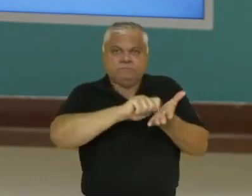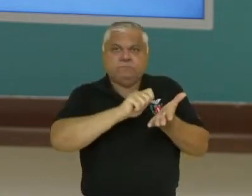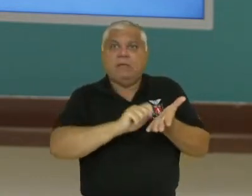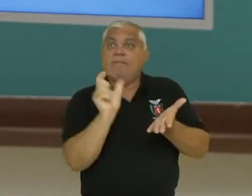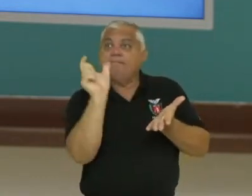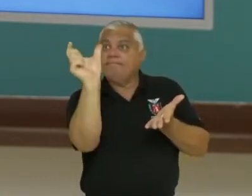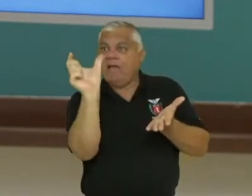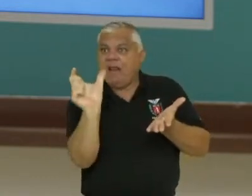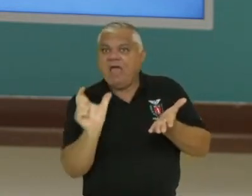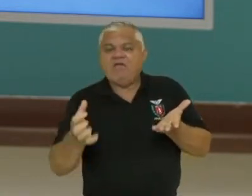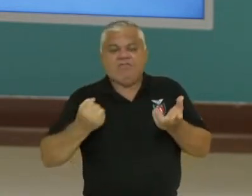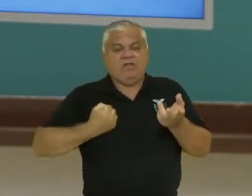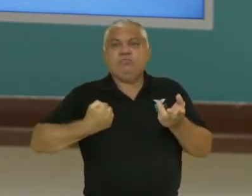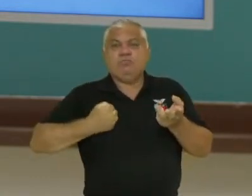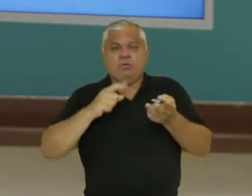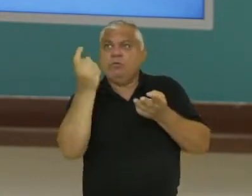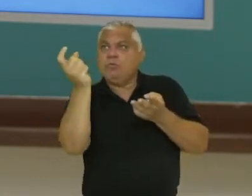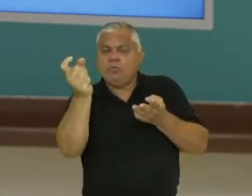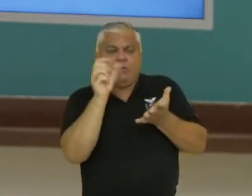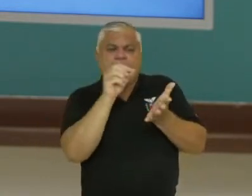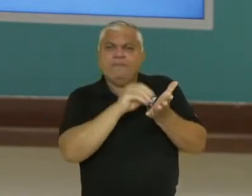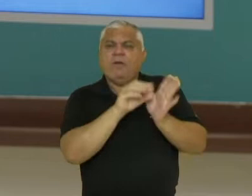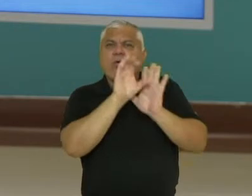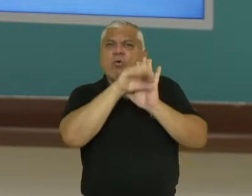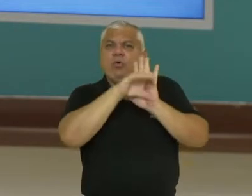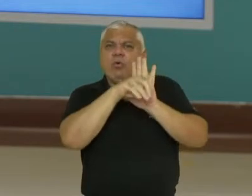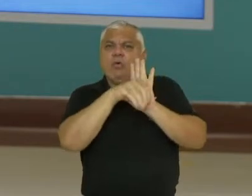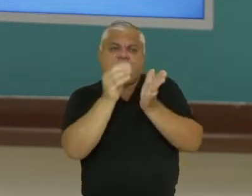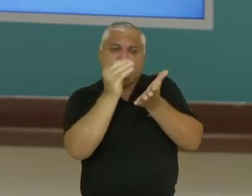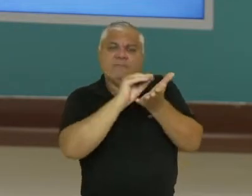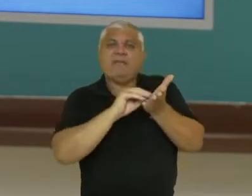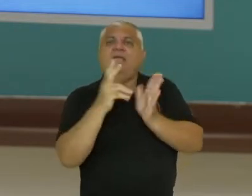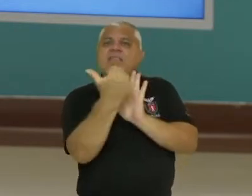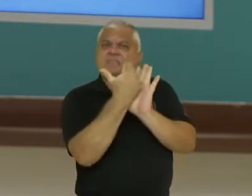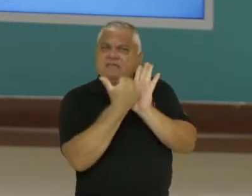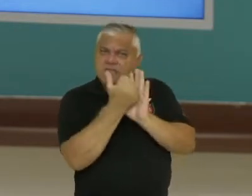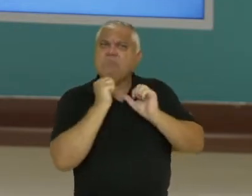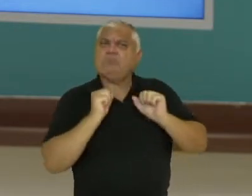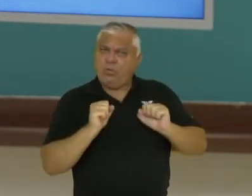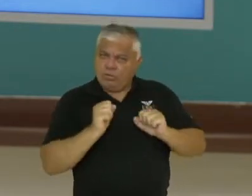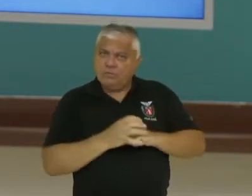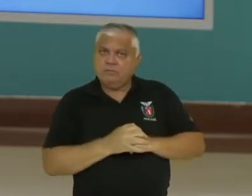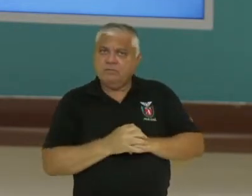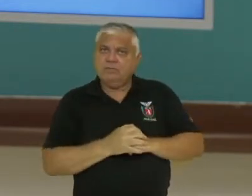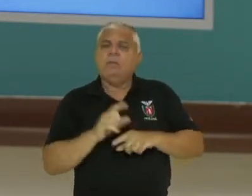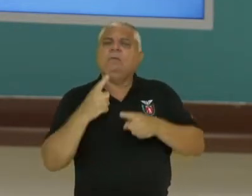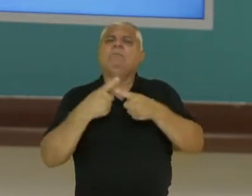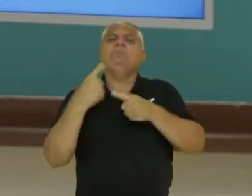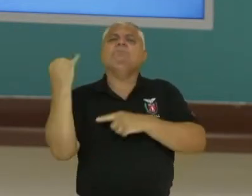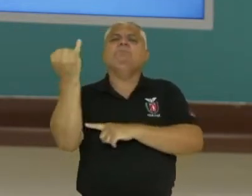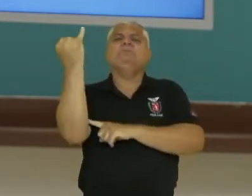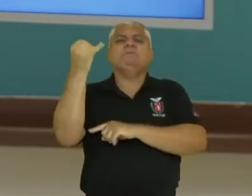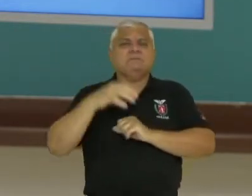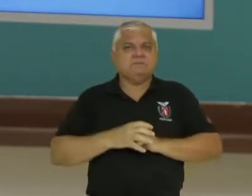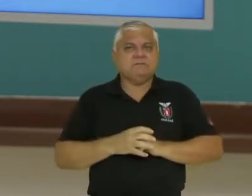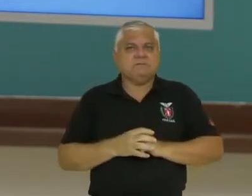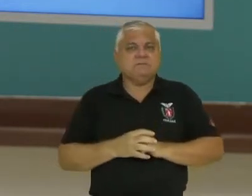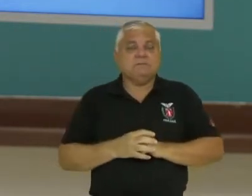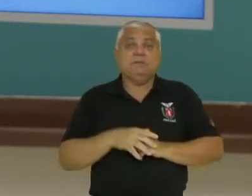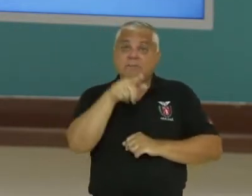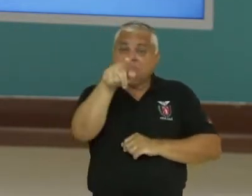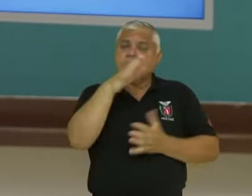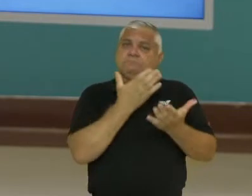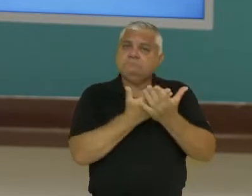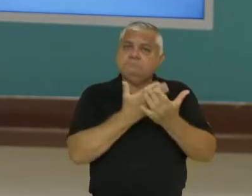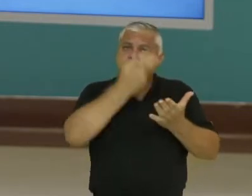palavras, números, conceitos, até desenho vale. Por que é importante fazer essas anotações? Para os seus